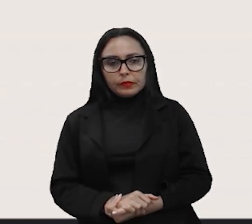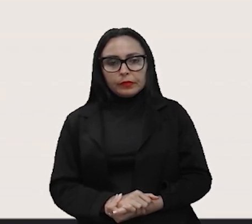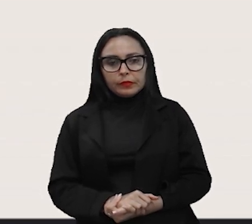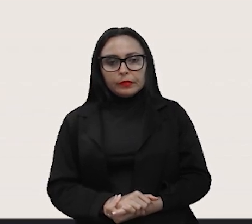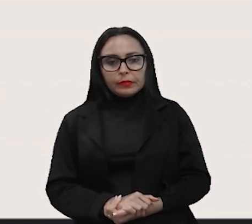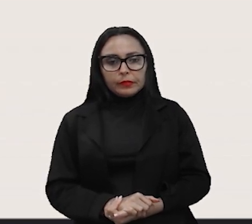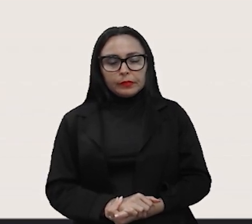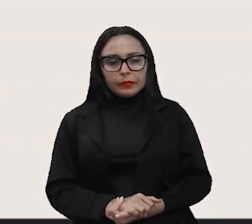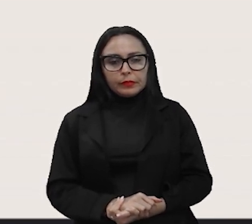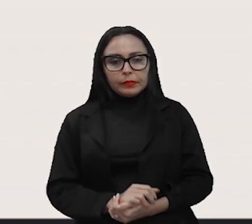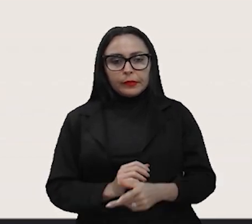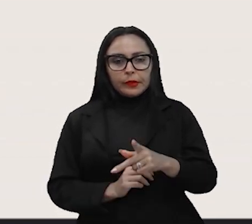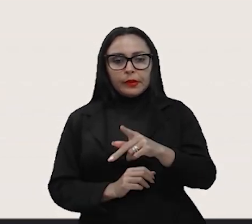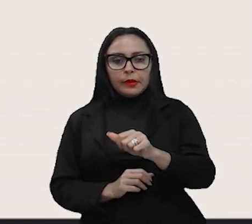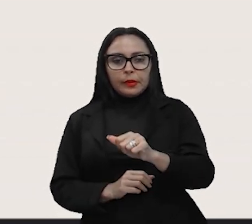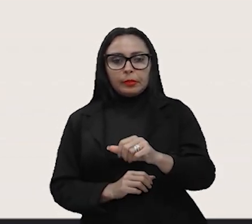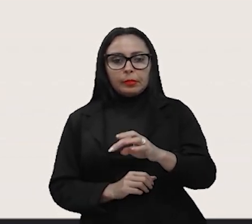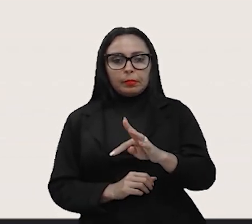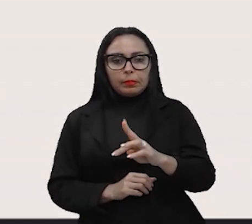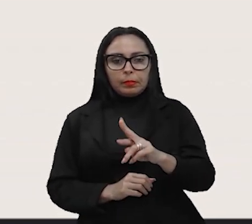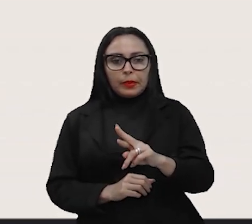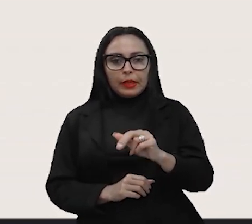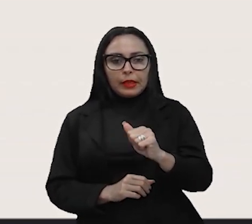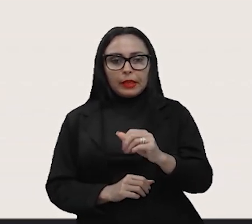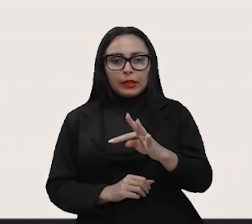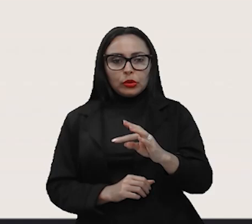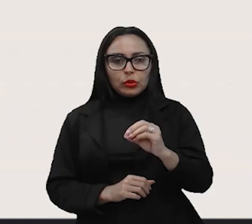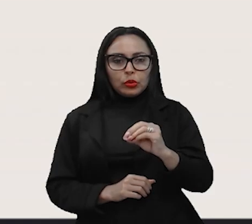de paratormônio.